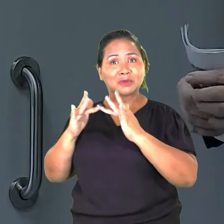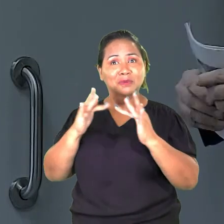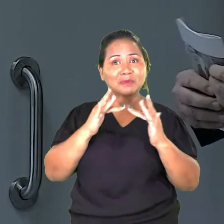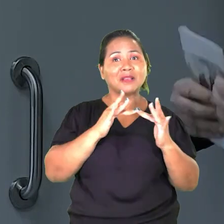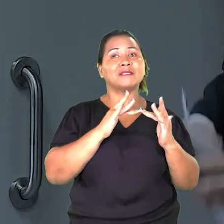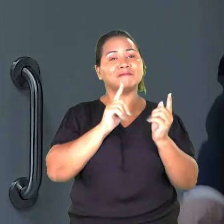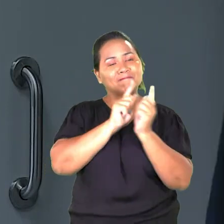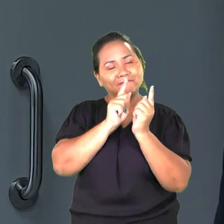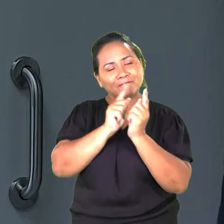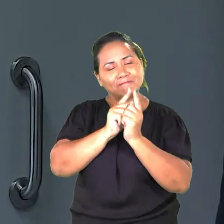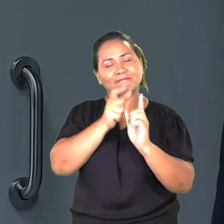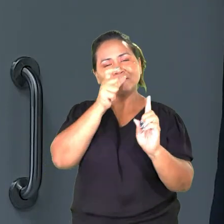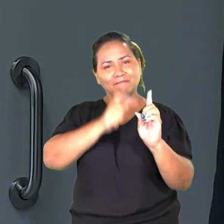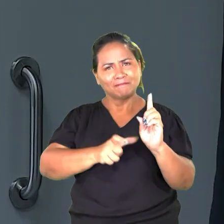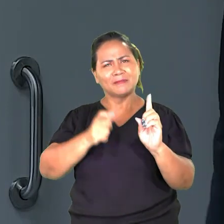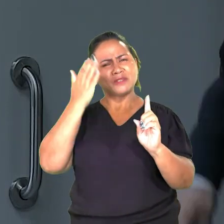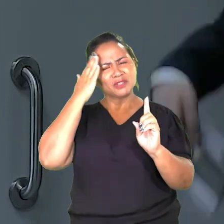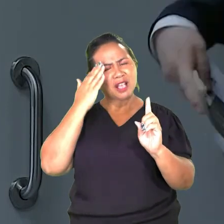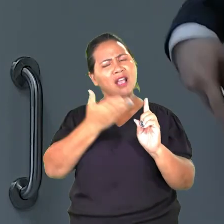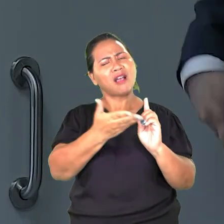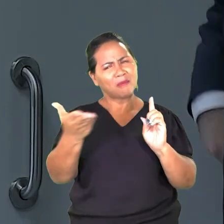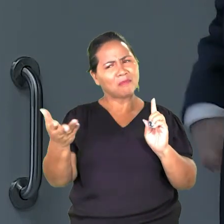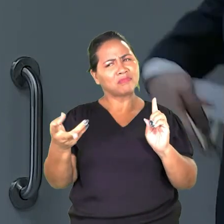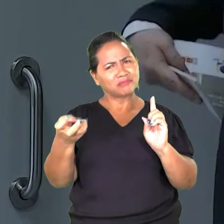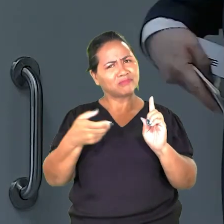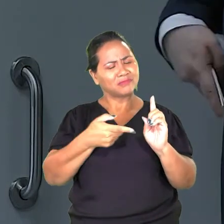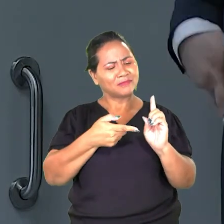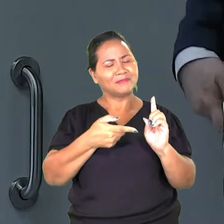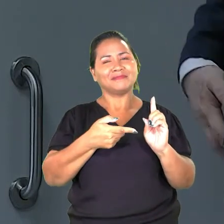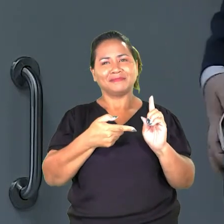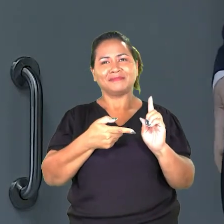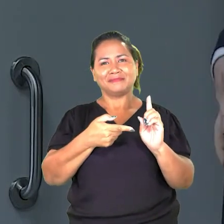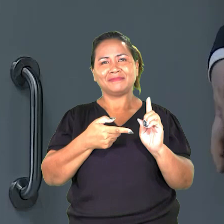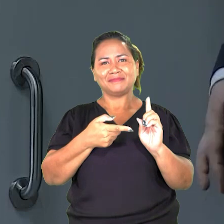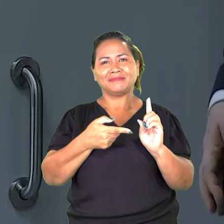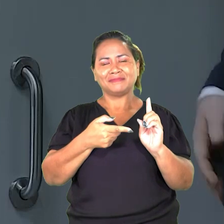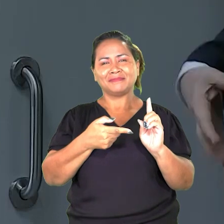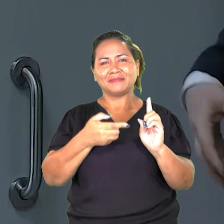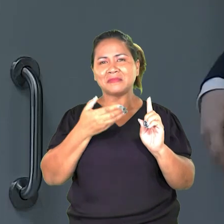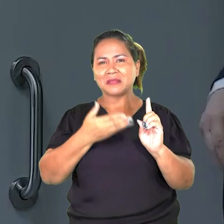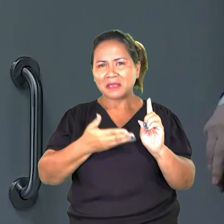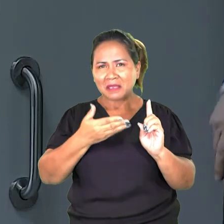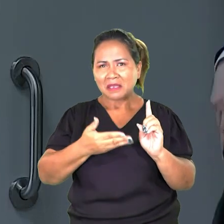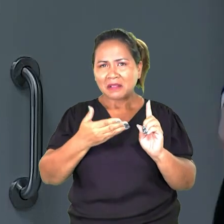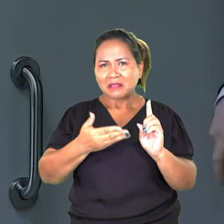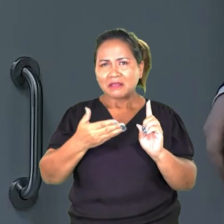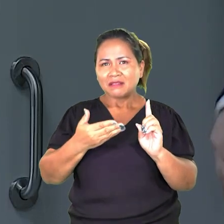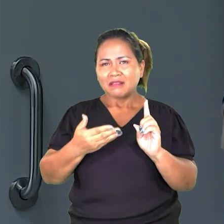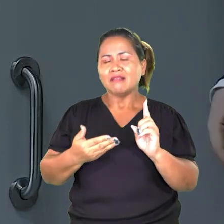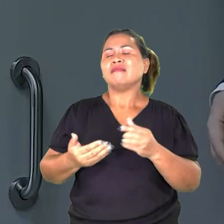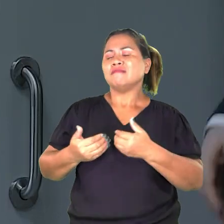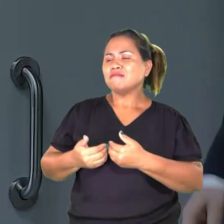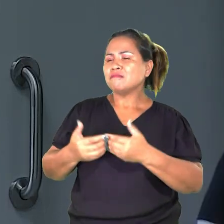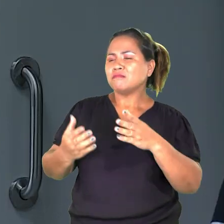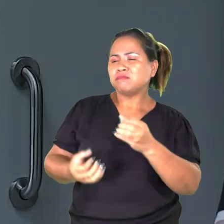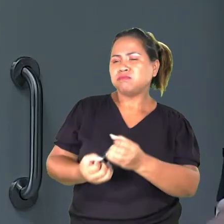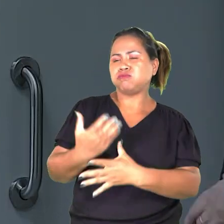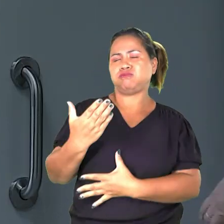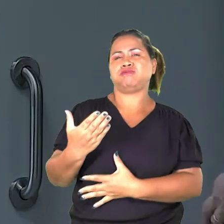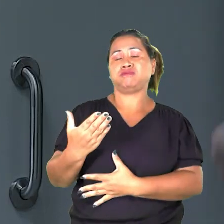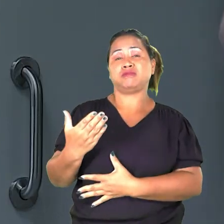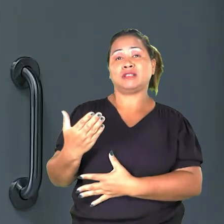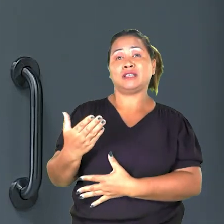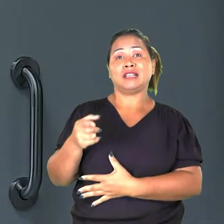poeta sabem do que estou falando. Como conheci Paulo Bonfim? Quem construiu a ponte para que eu